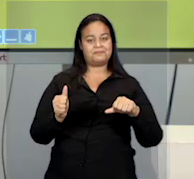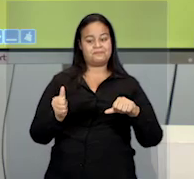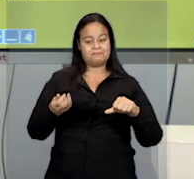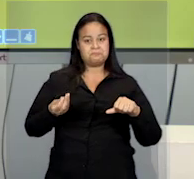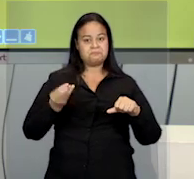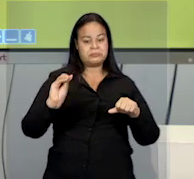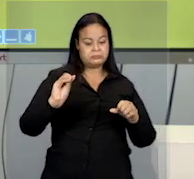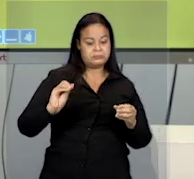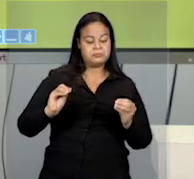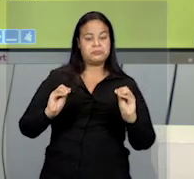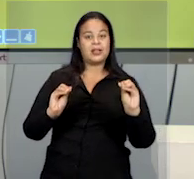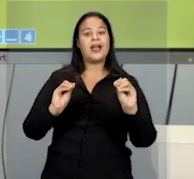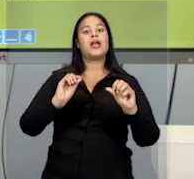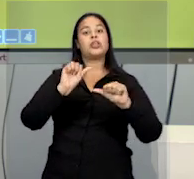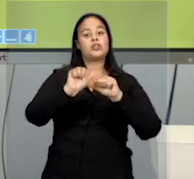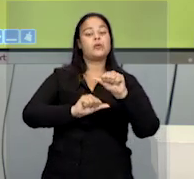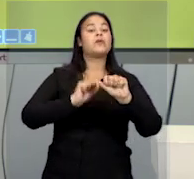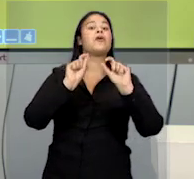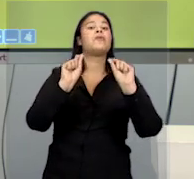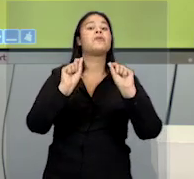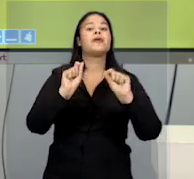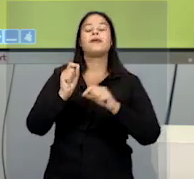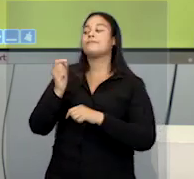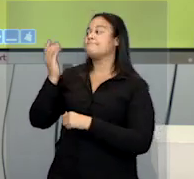também vou ter que trocar esse sinal. Ó.